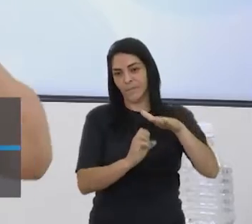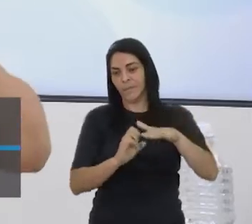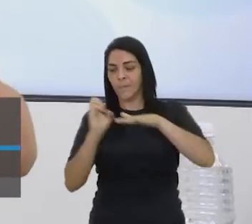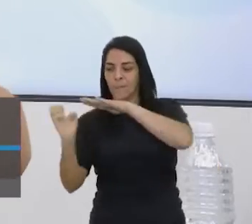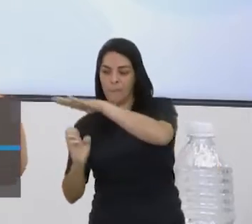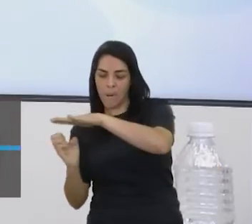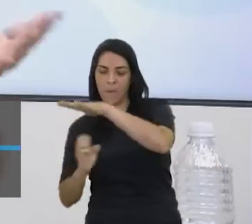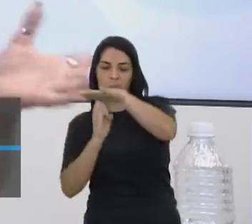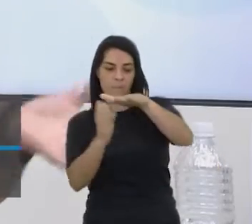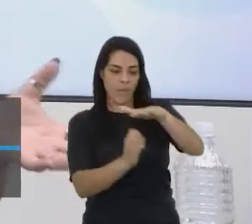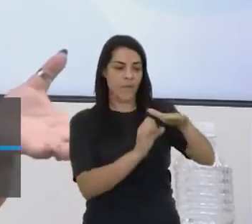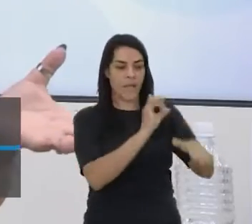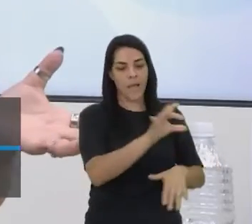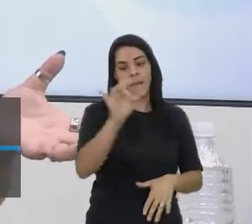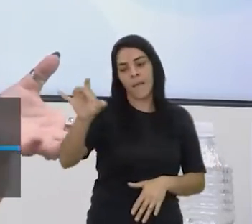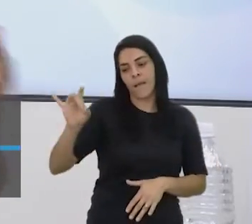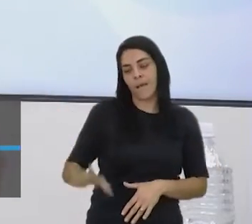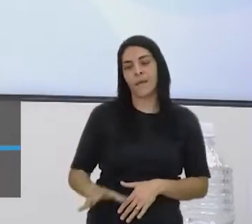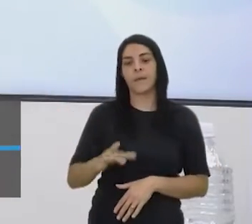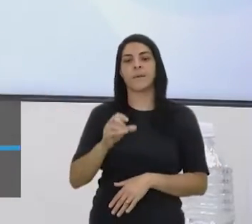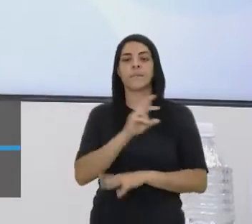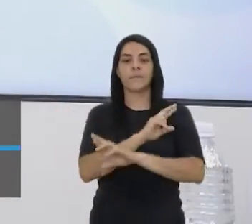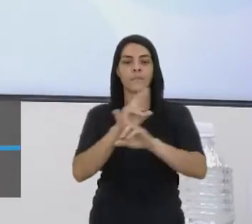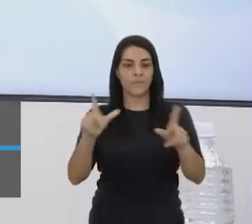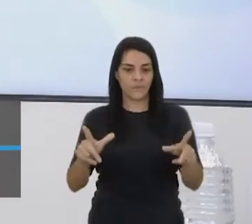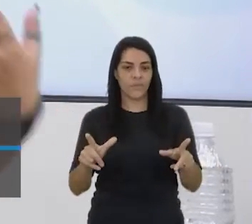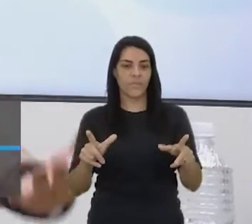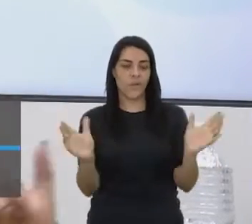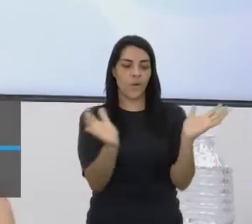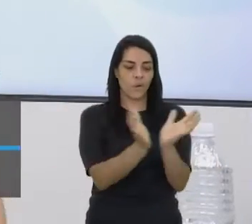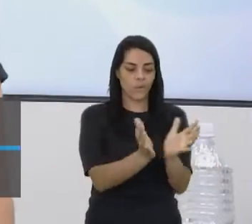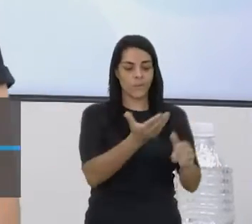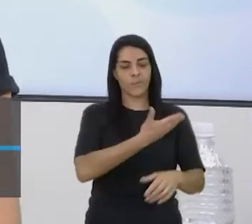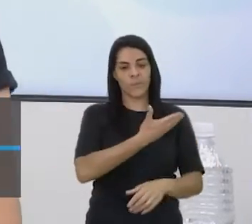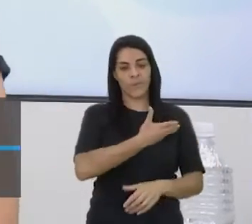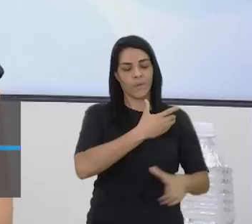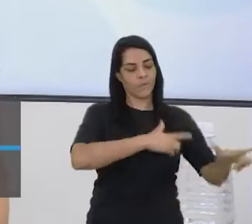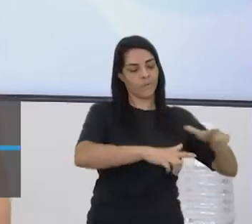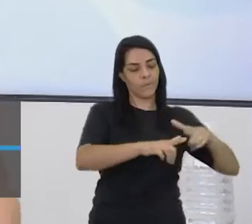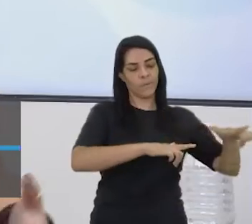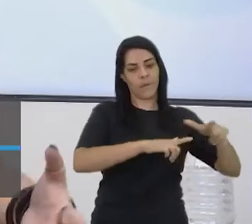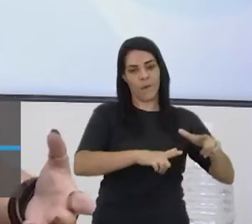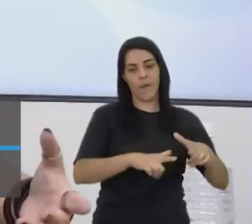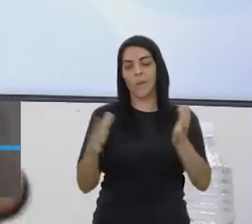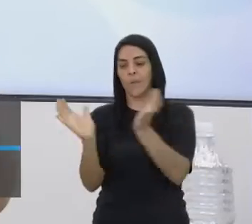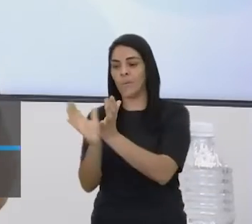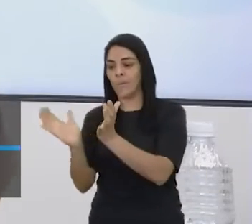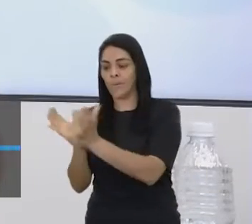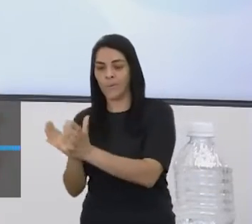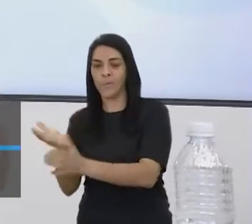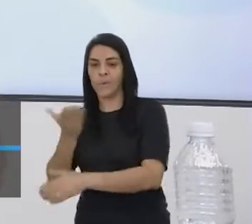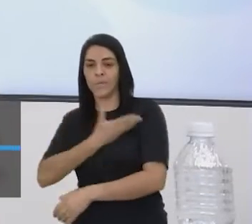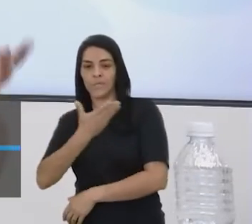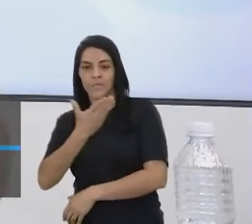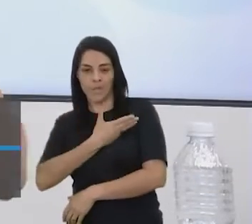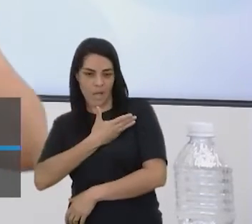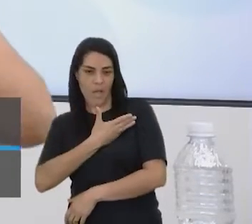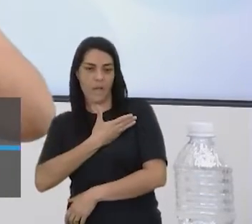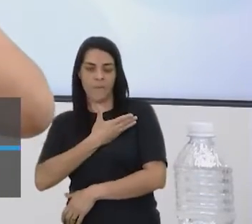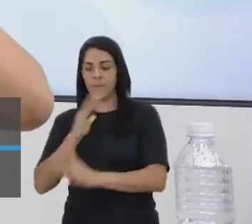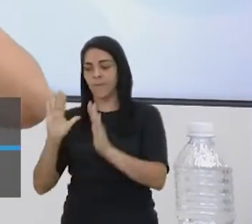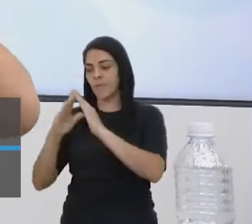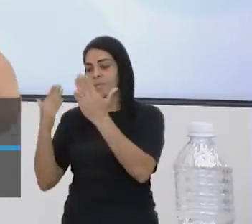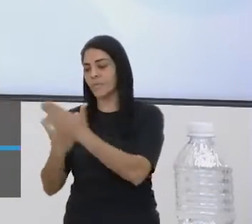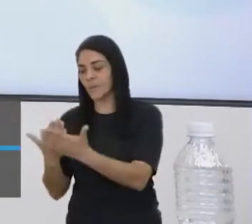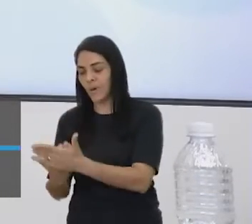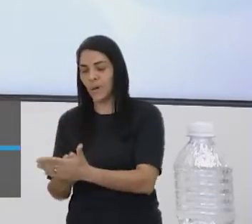de um grupo de amigos para o outro meu grupo de amigos do trabalho não necessariamente é a mesma dinâmica do que